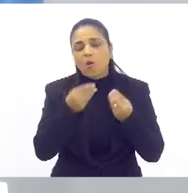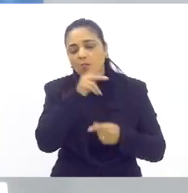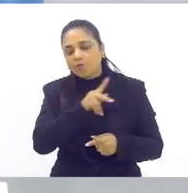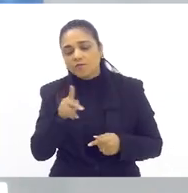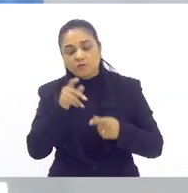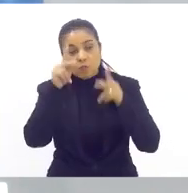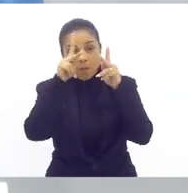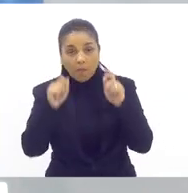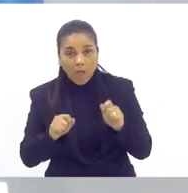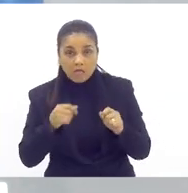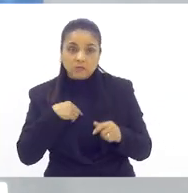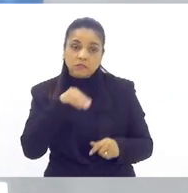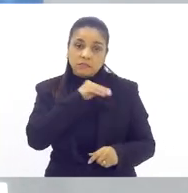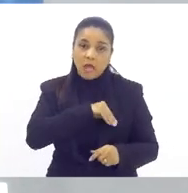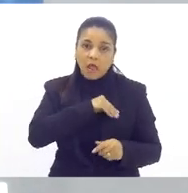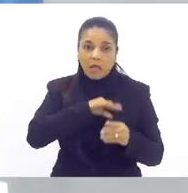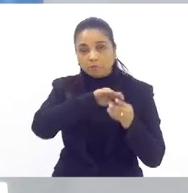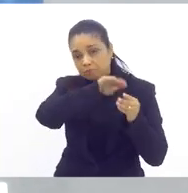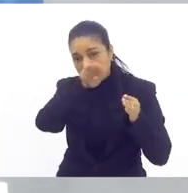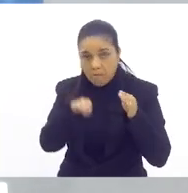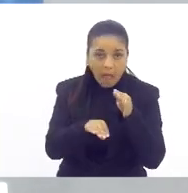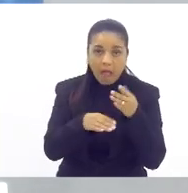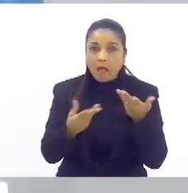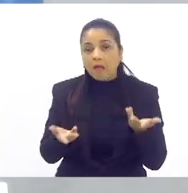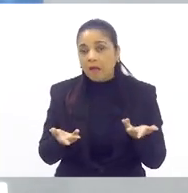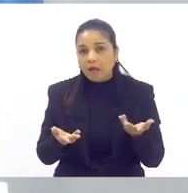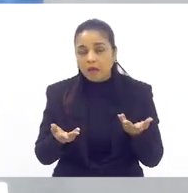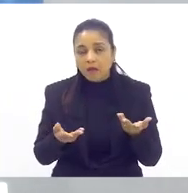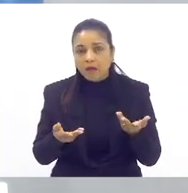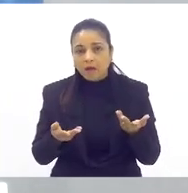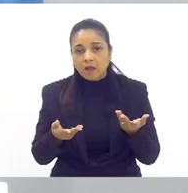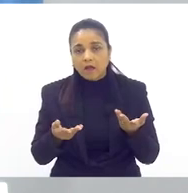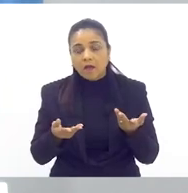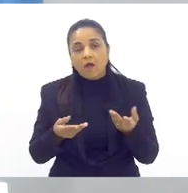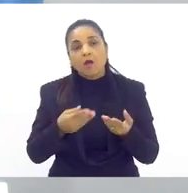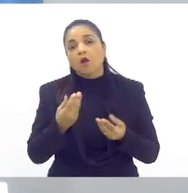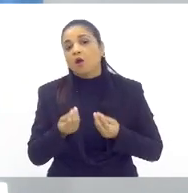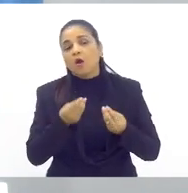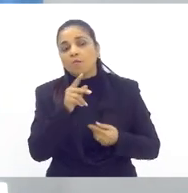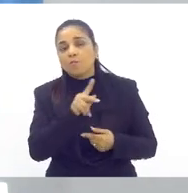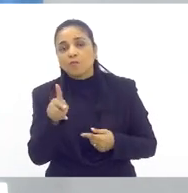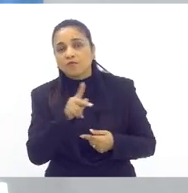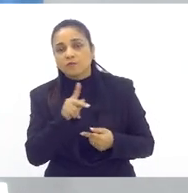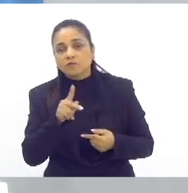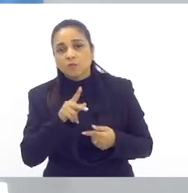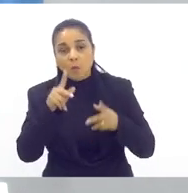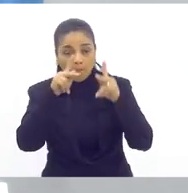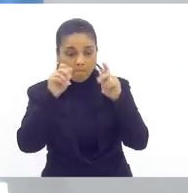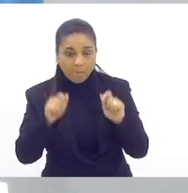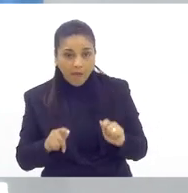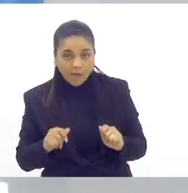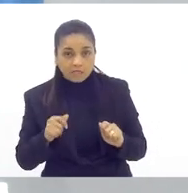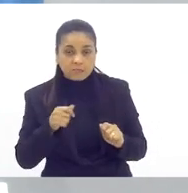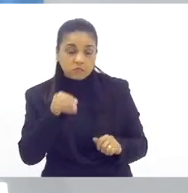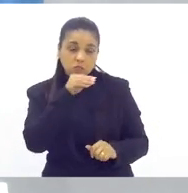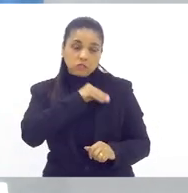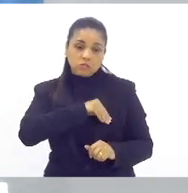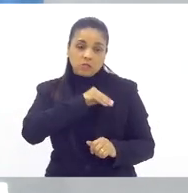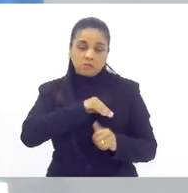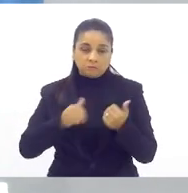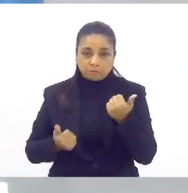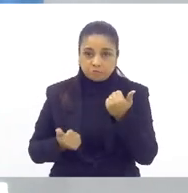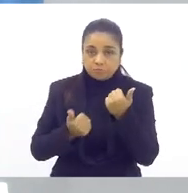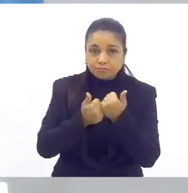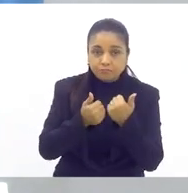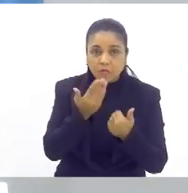se tá com salário defasado né como como um professor vai ter paz para ensinar se não tá recebendo um auxílio